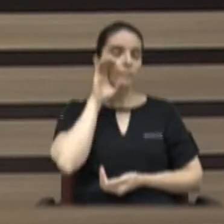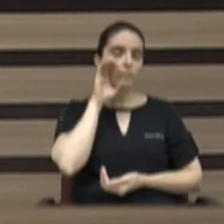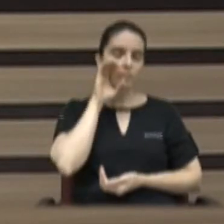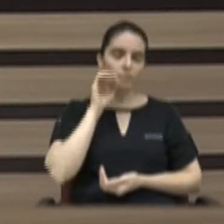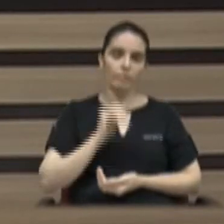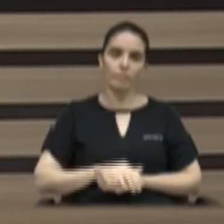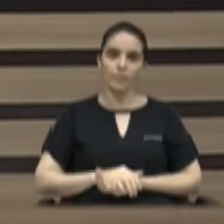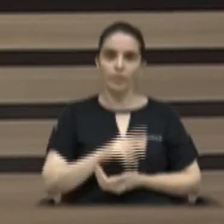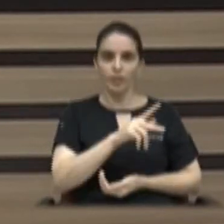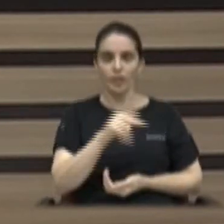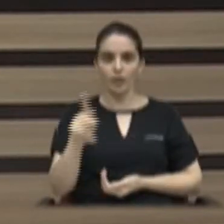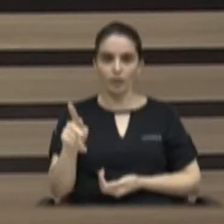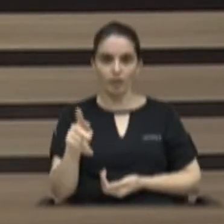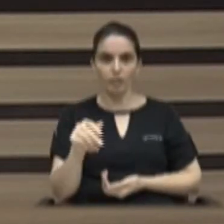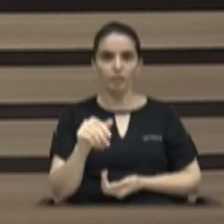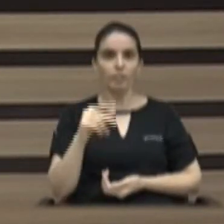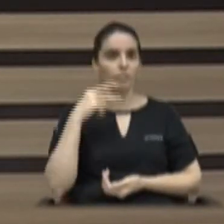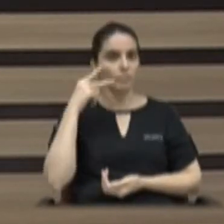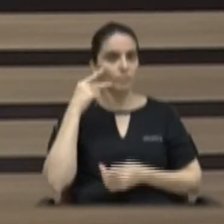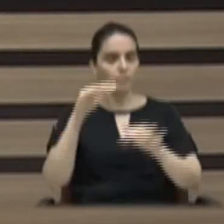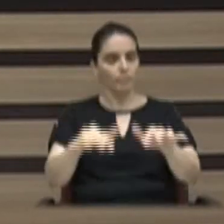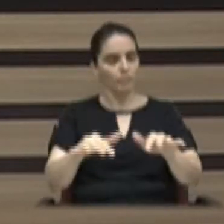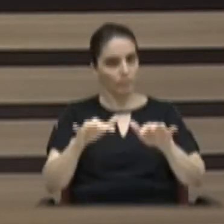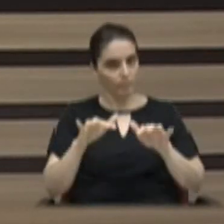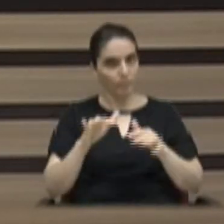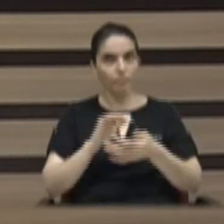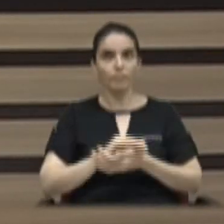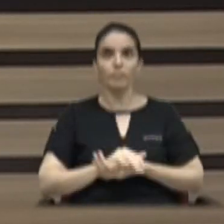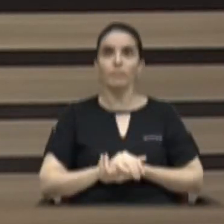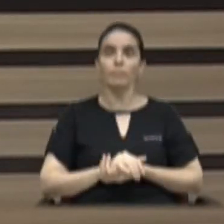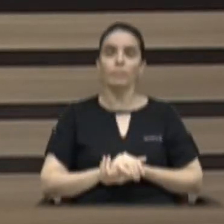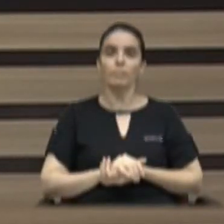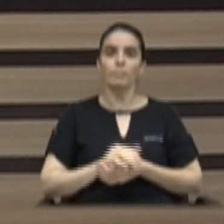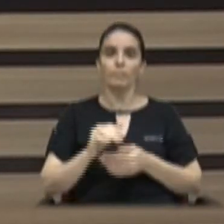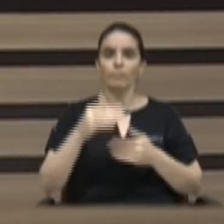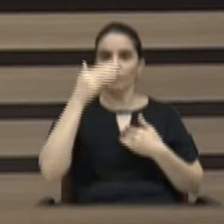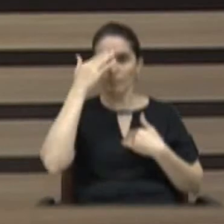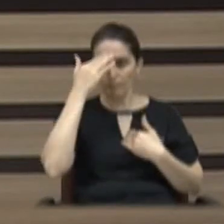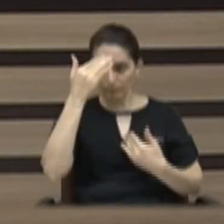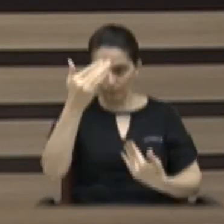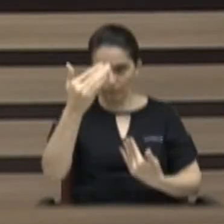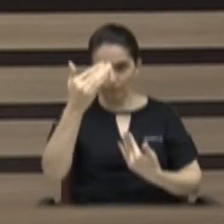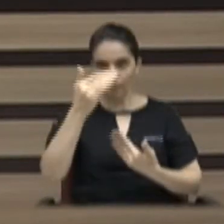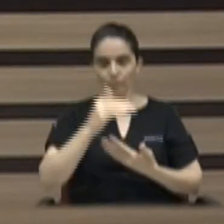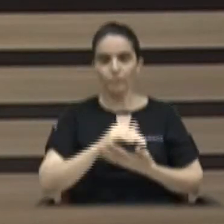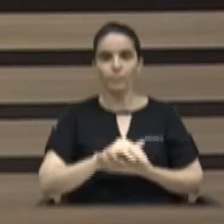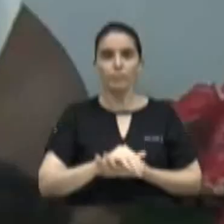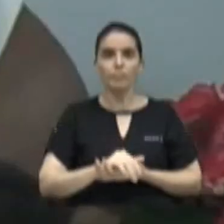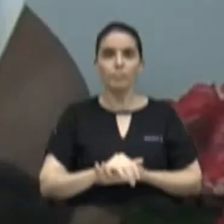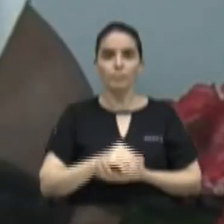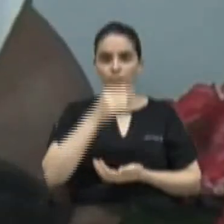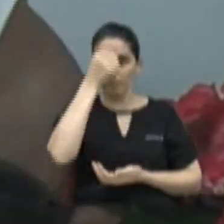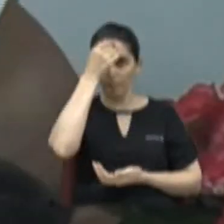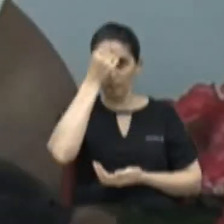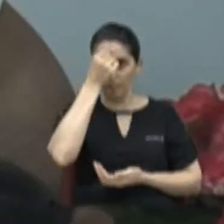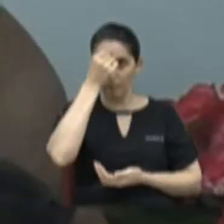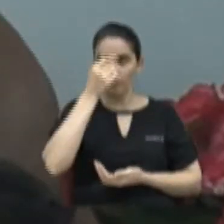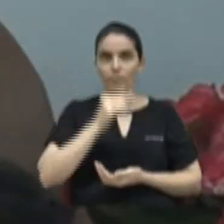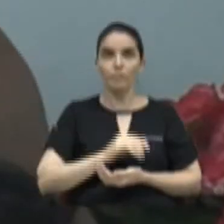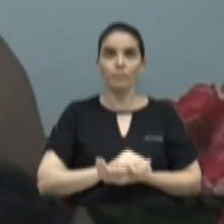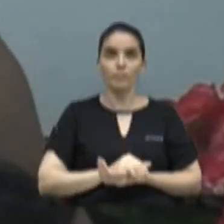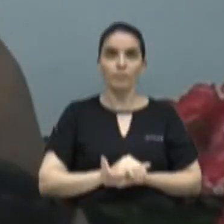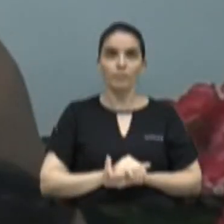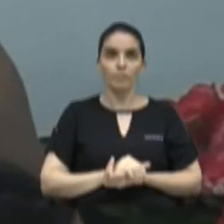Senhor presidente, nobres pares, plateia presente. Primeiro, agradecer ao nobre vereador Rafael